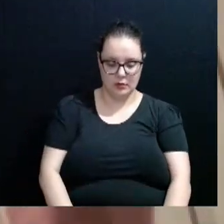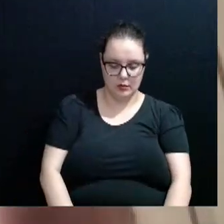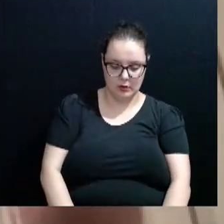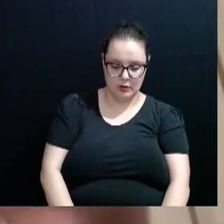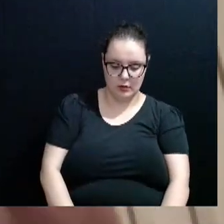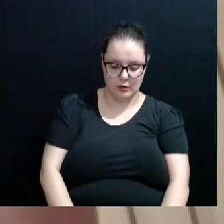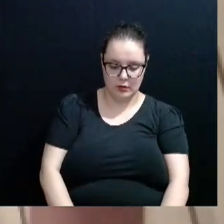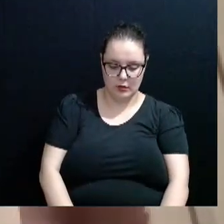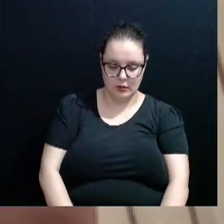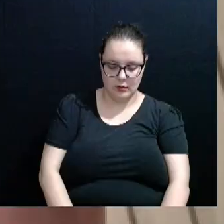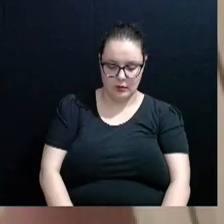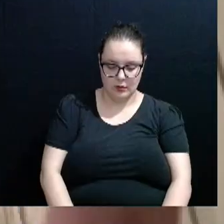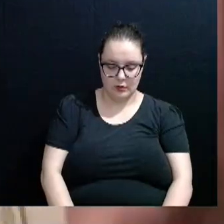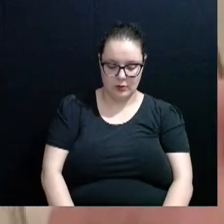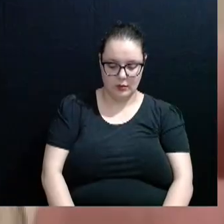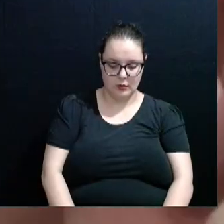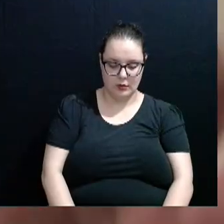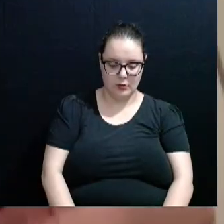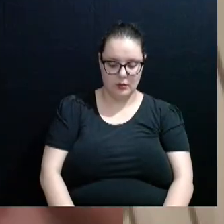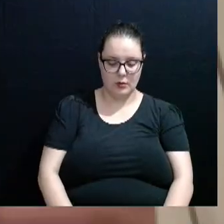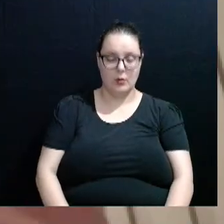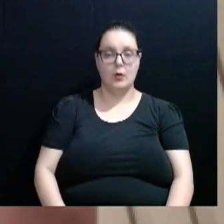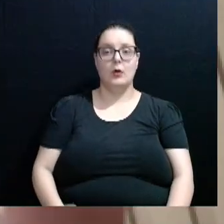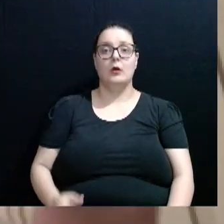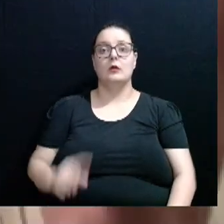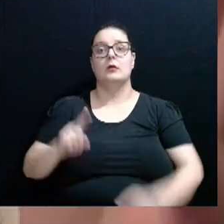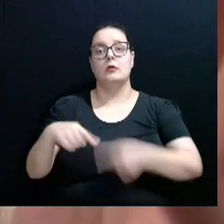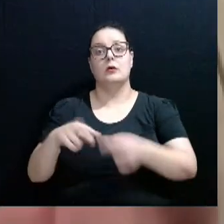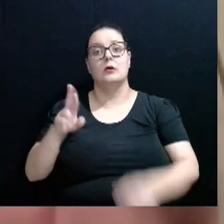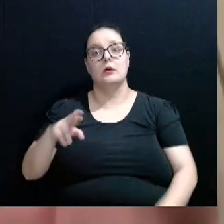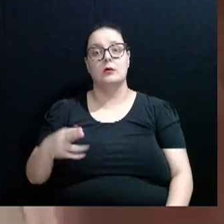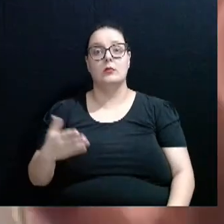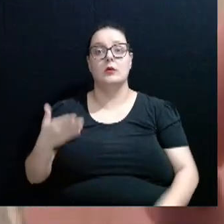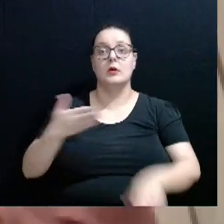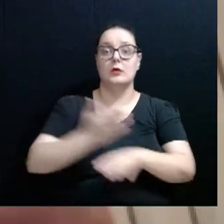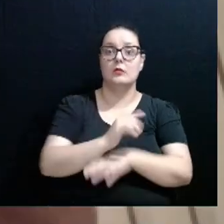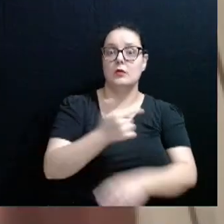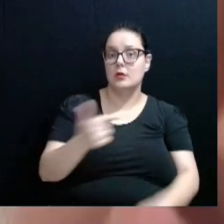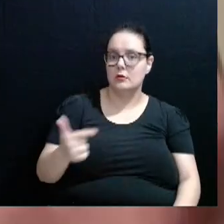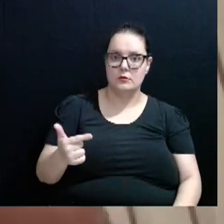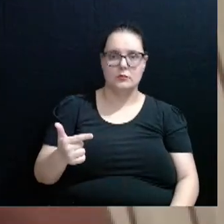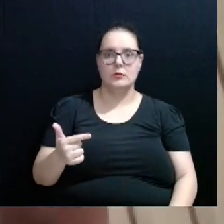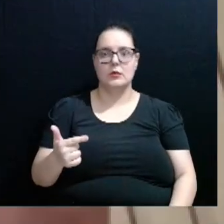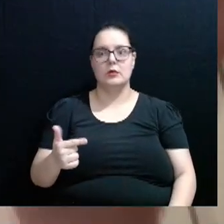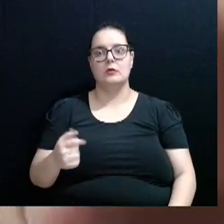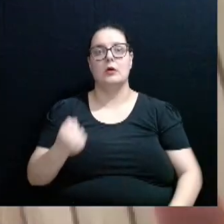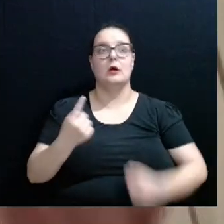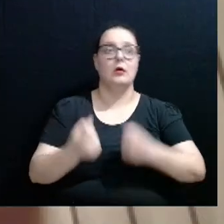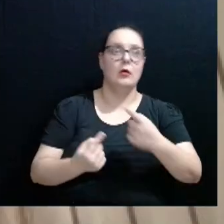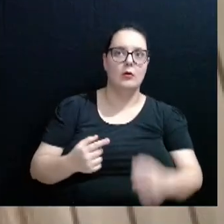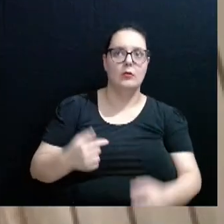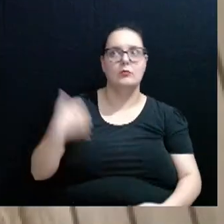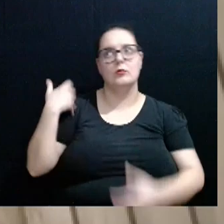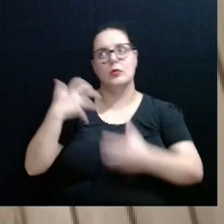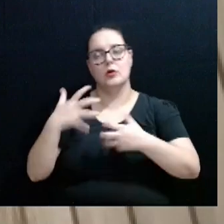acesso que ali uma criança não era para ter, algum idoso que confundiu o medicamento com outro, Tem também, essas são